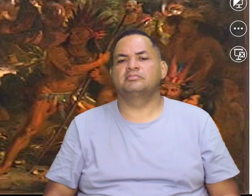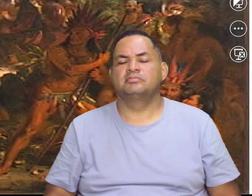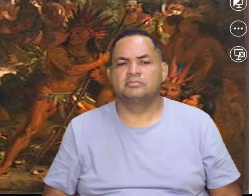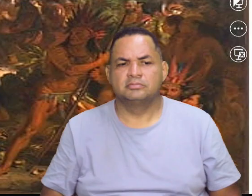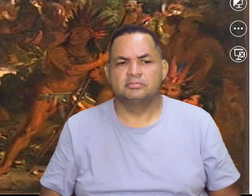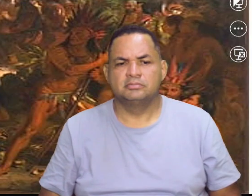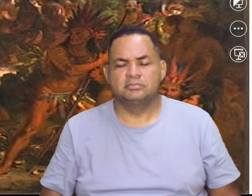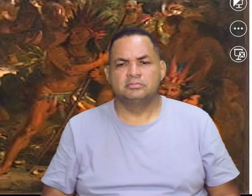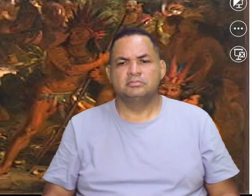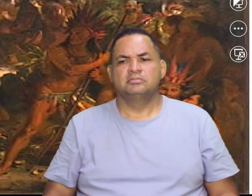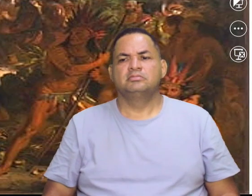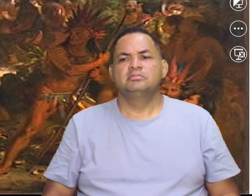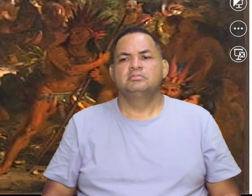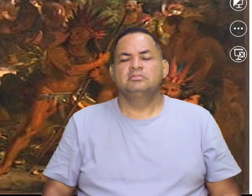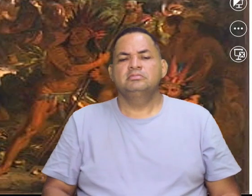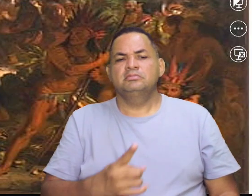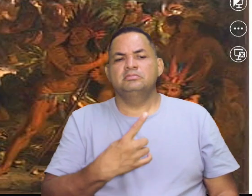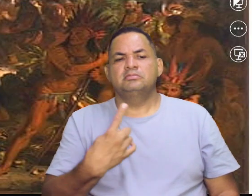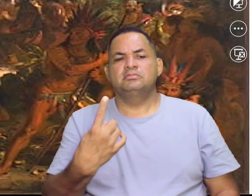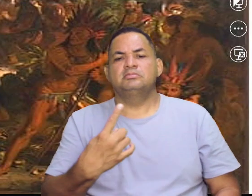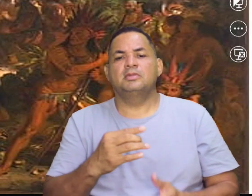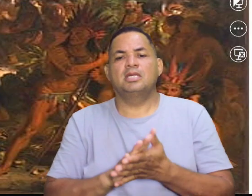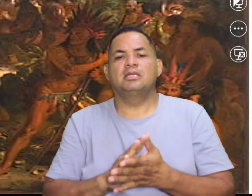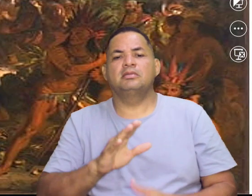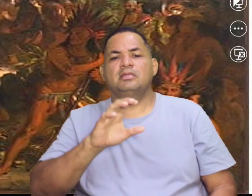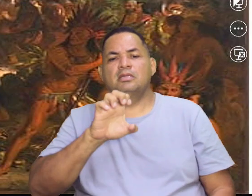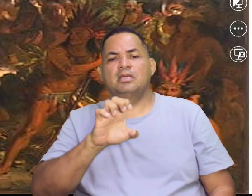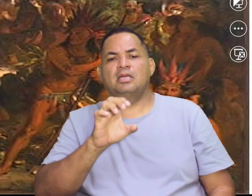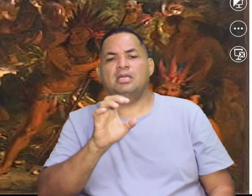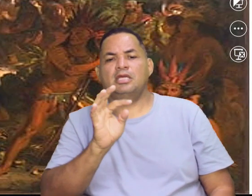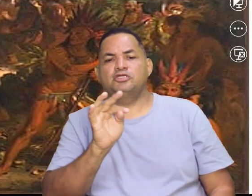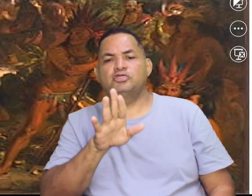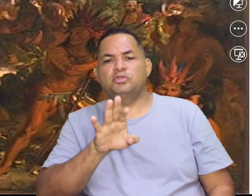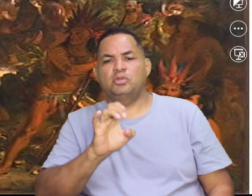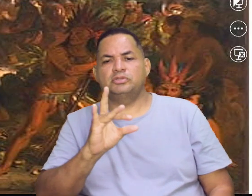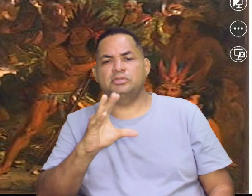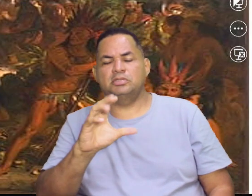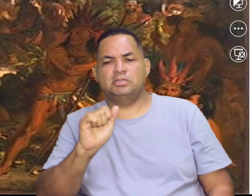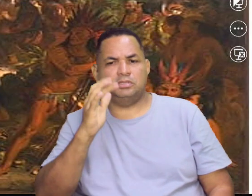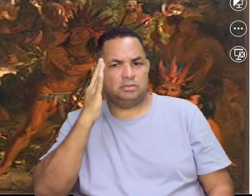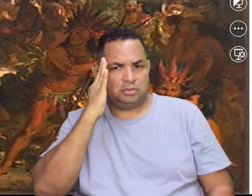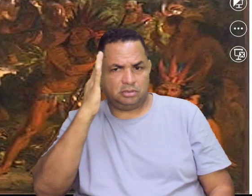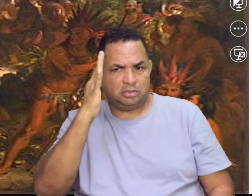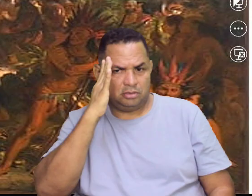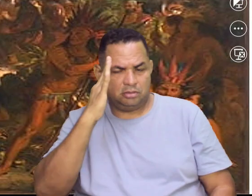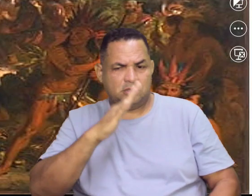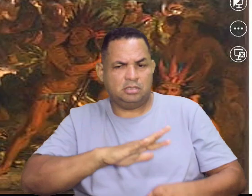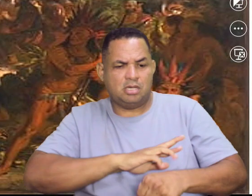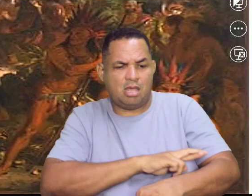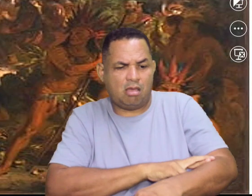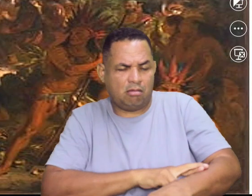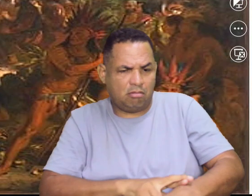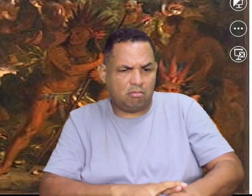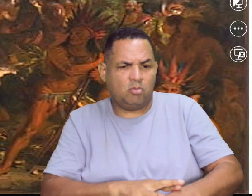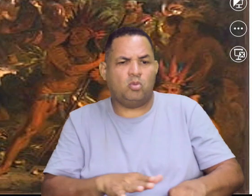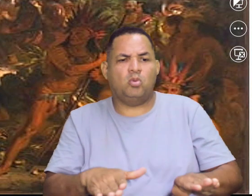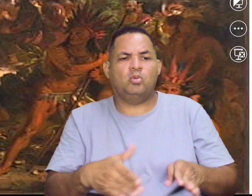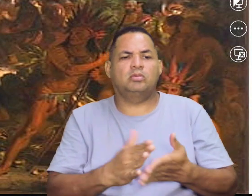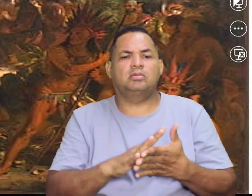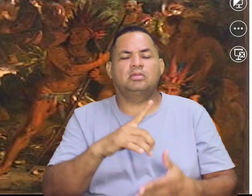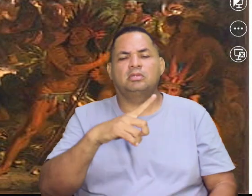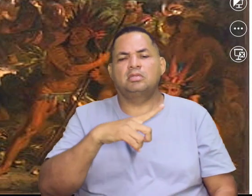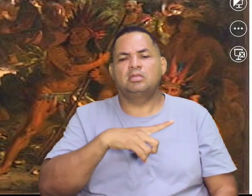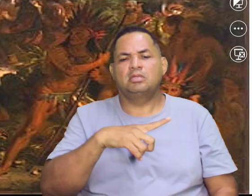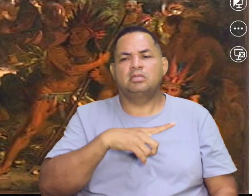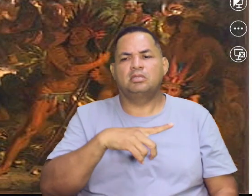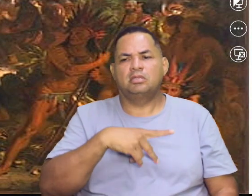através dessa dominação cultural, o etnocentrismo, que é o quê? Que é uma teoria racista, onde fala que